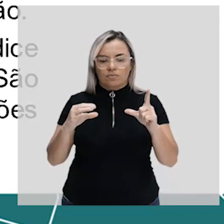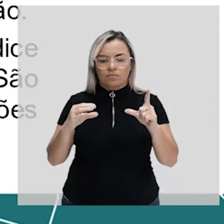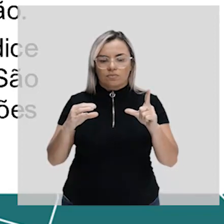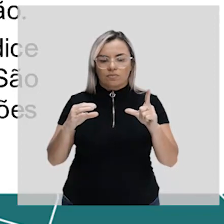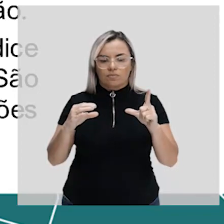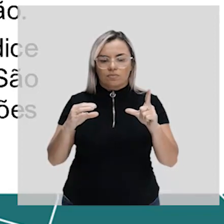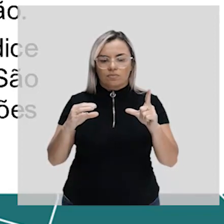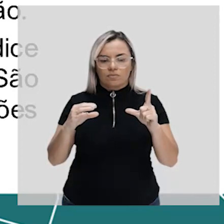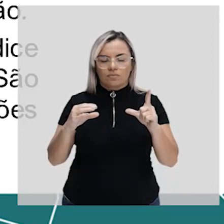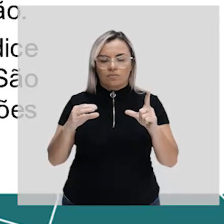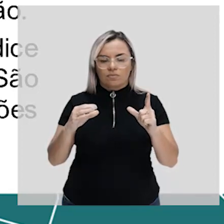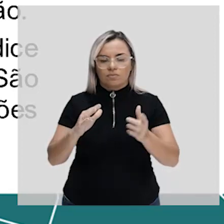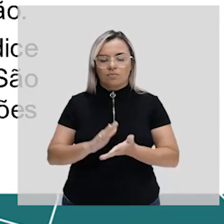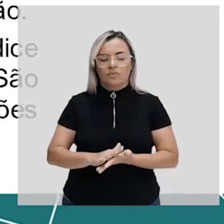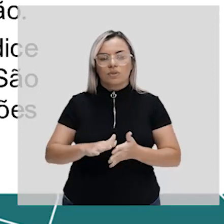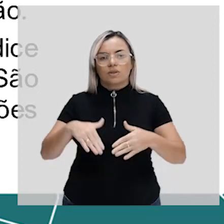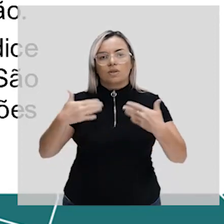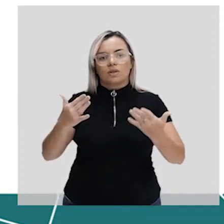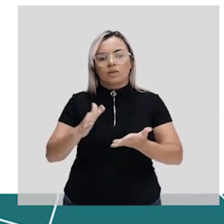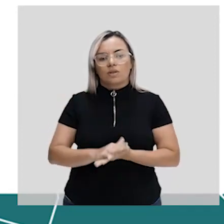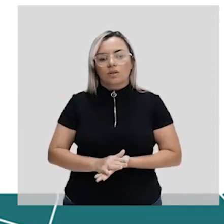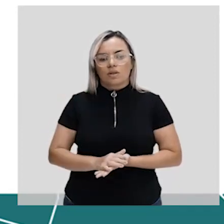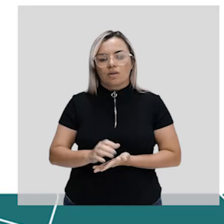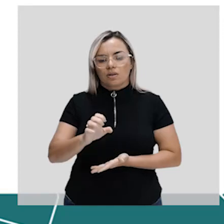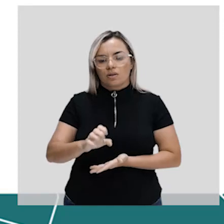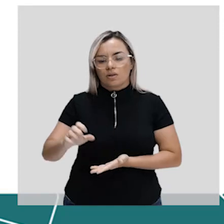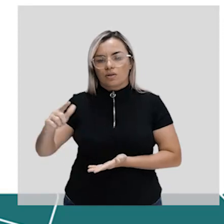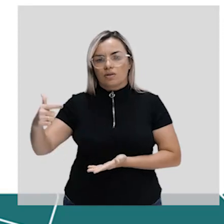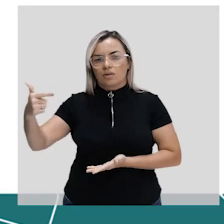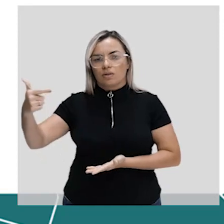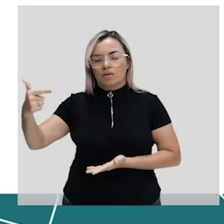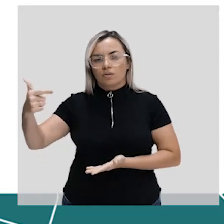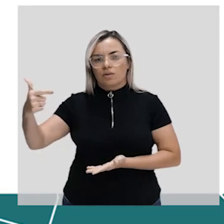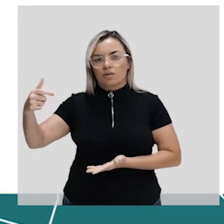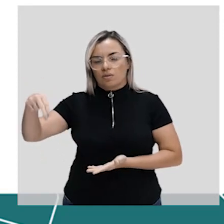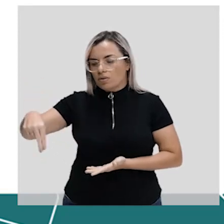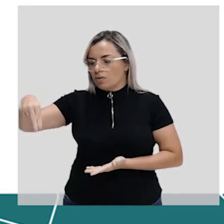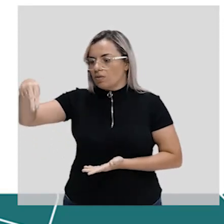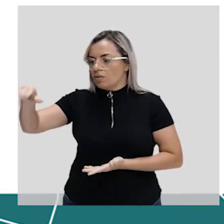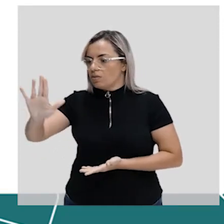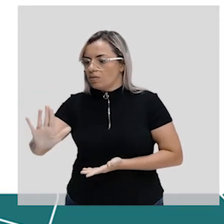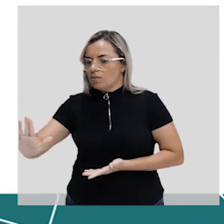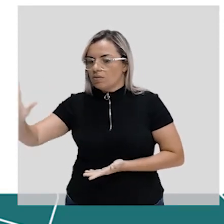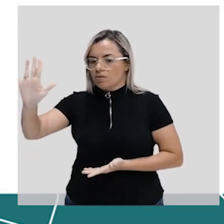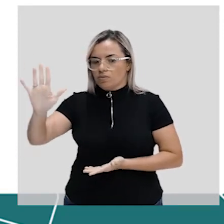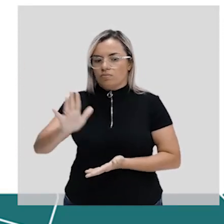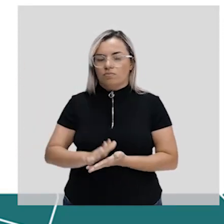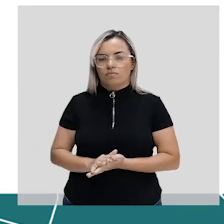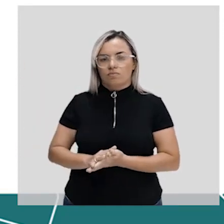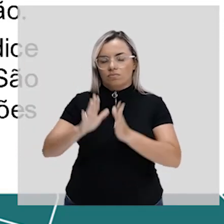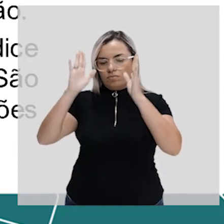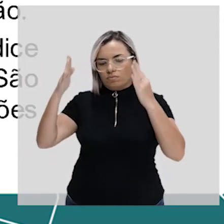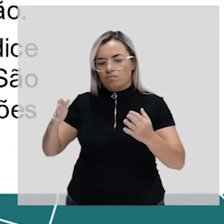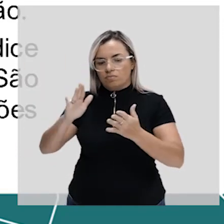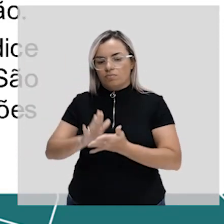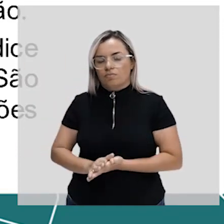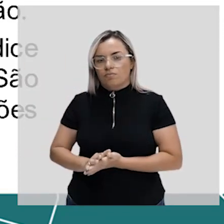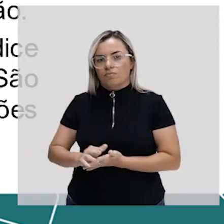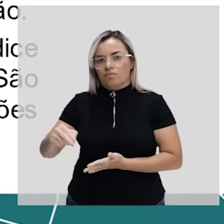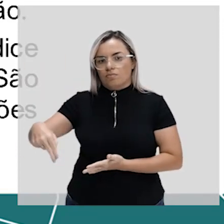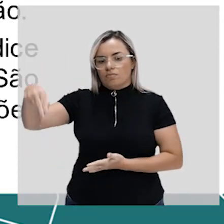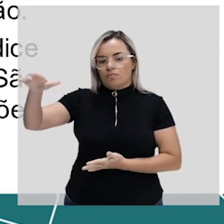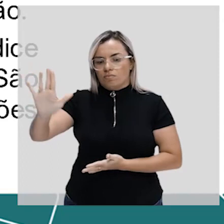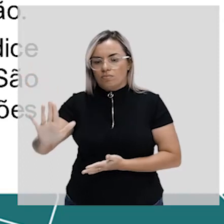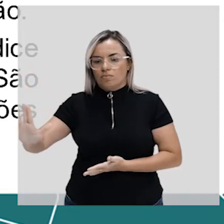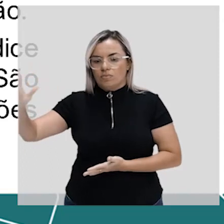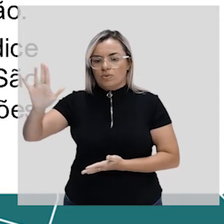colonização. Primeira coisa, quem é a região número 2? Região número 2 é o Nordeste. Tá? Então vamos lá. O Nordeste indica a